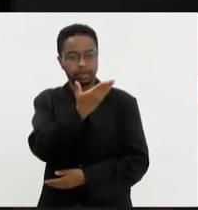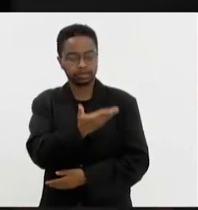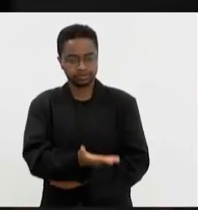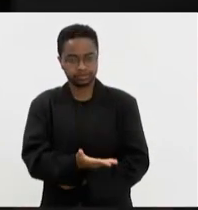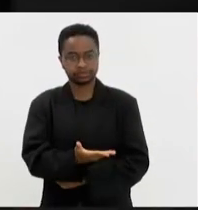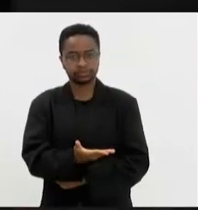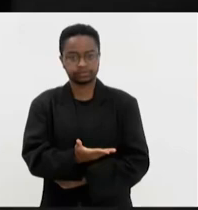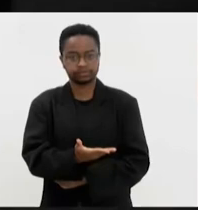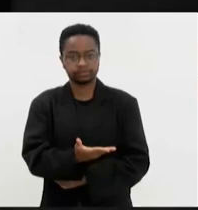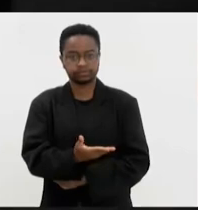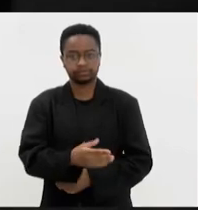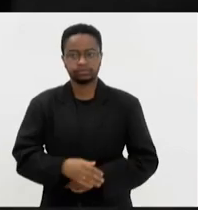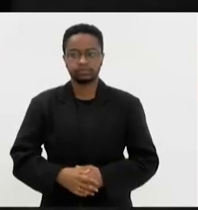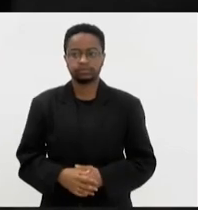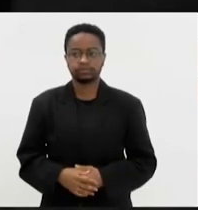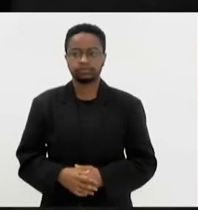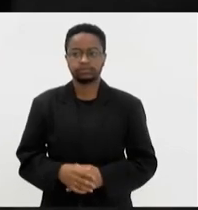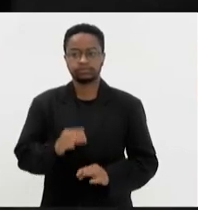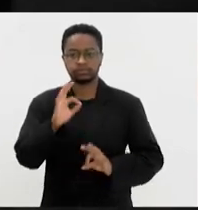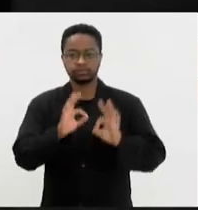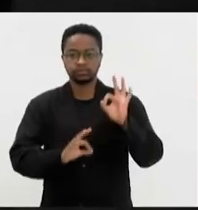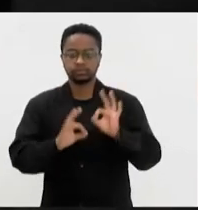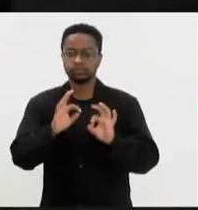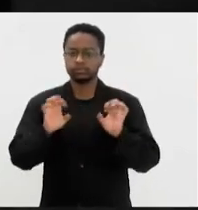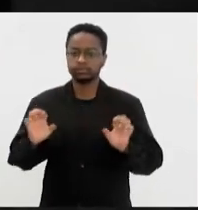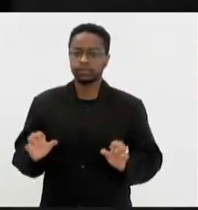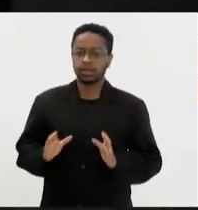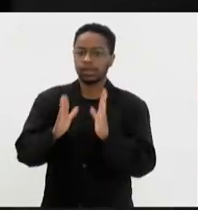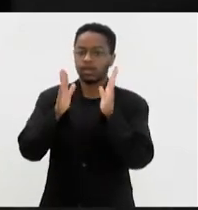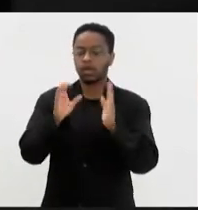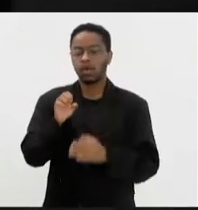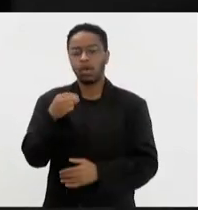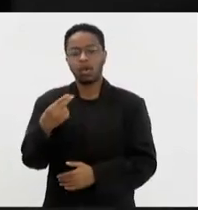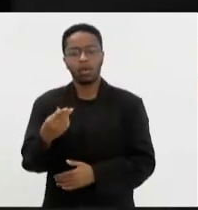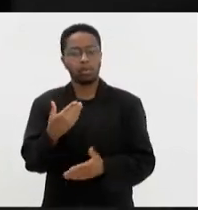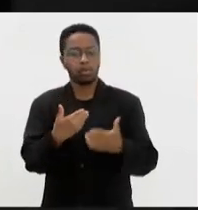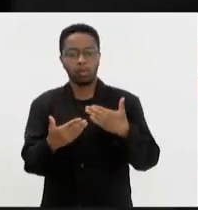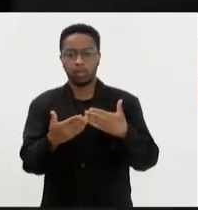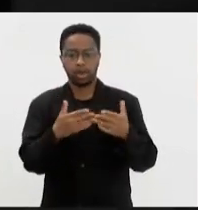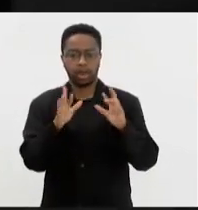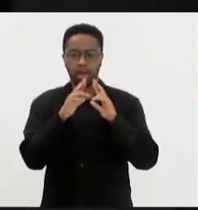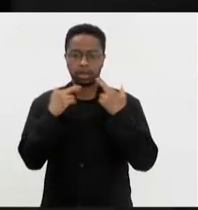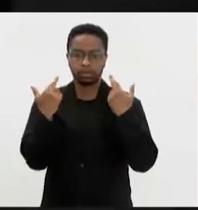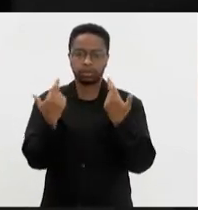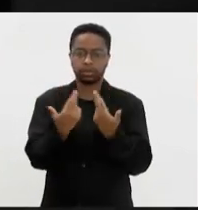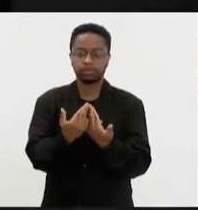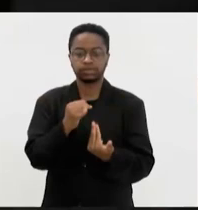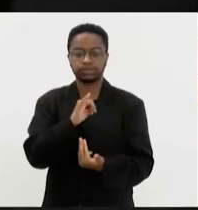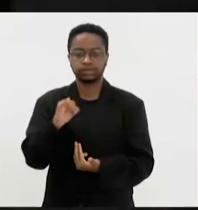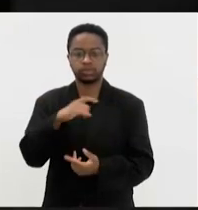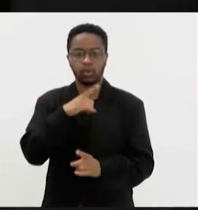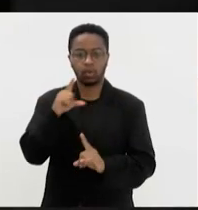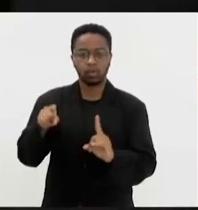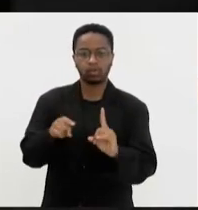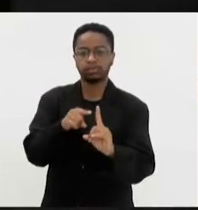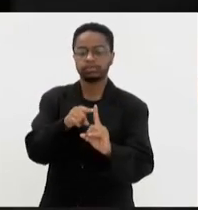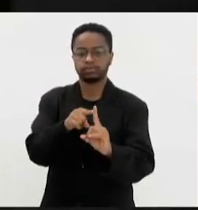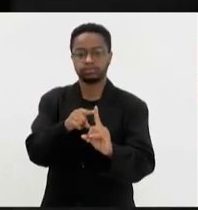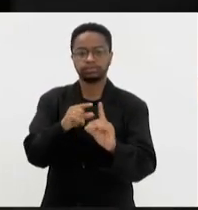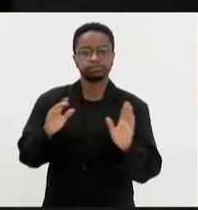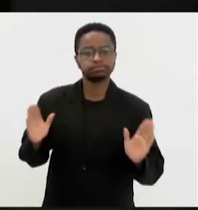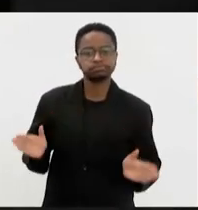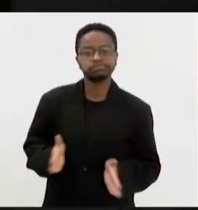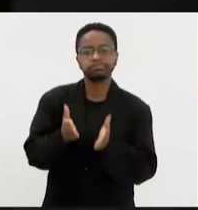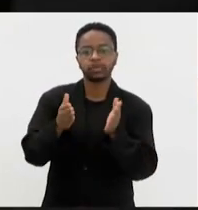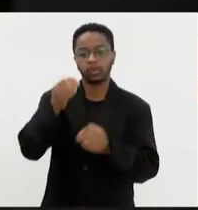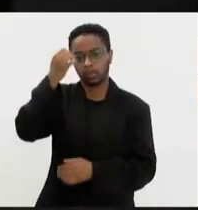excelência Presidente a organização de um evento ou qualquer tipo de reunião que tenha como finalidade a promoção do